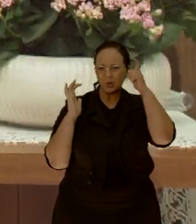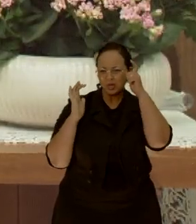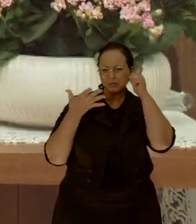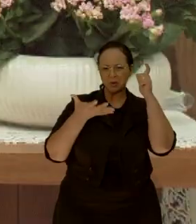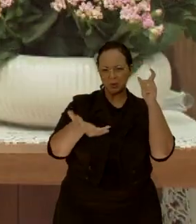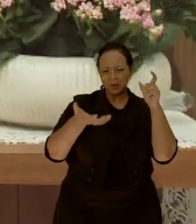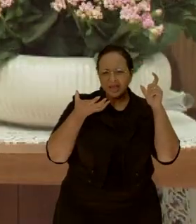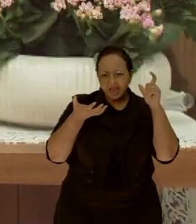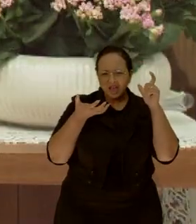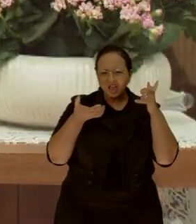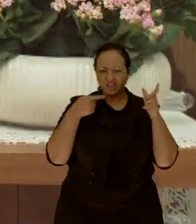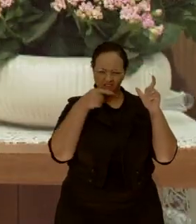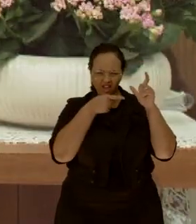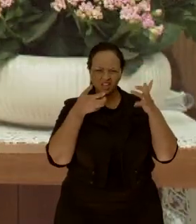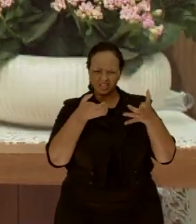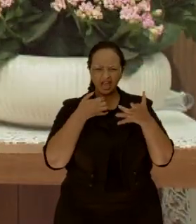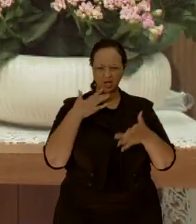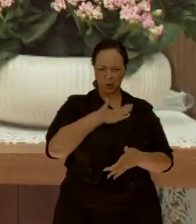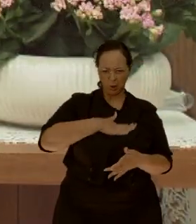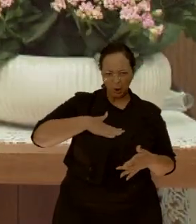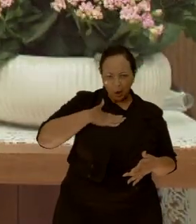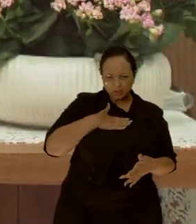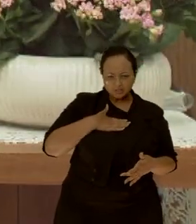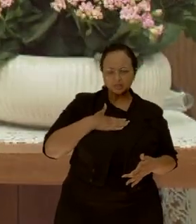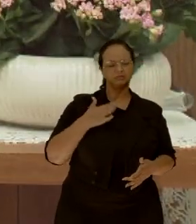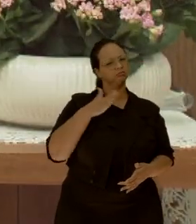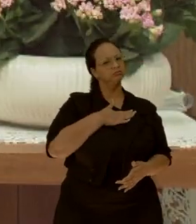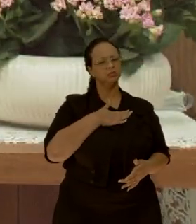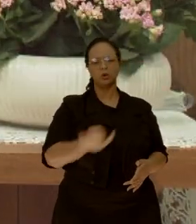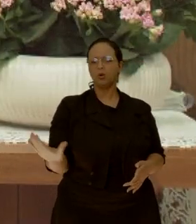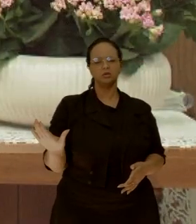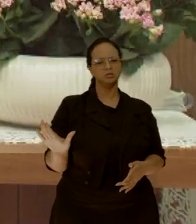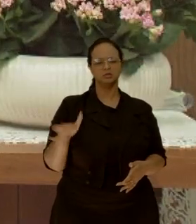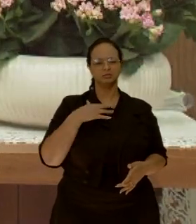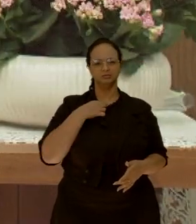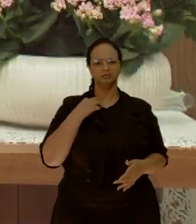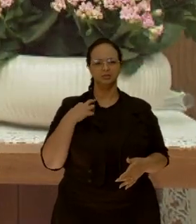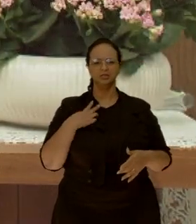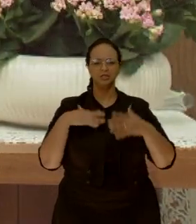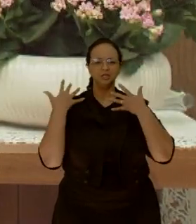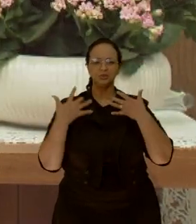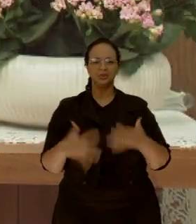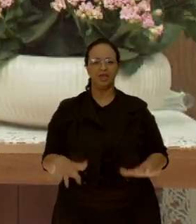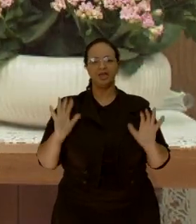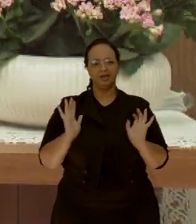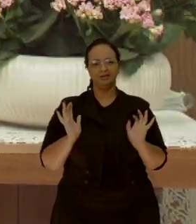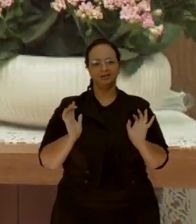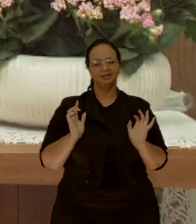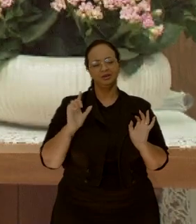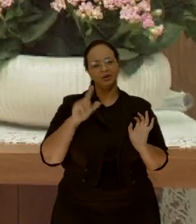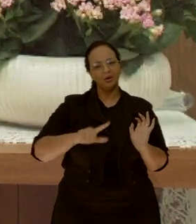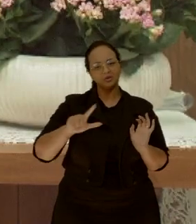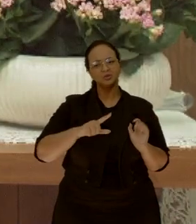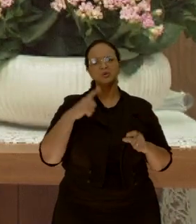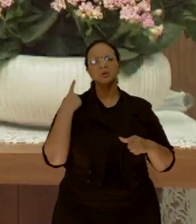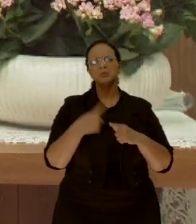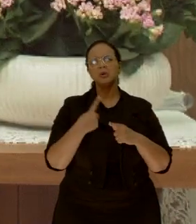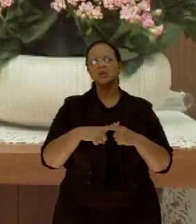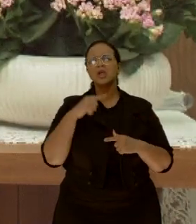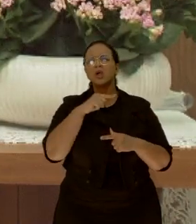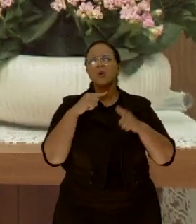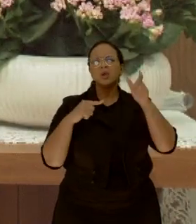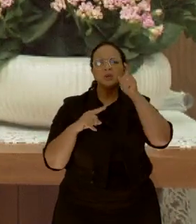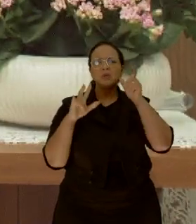isso? Sim ou não? Não, não vai poder estar satisfeito. O que ele vai